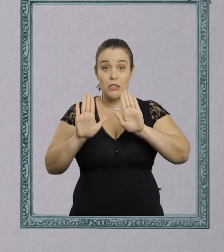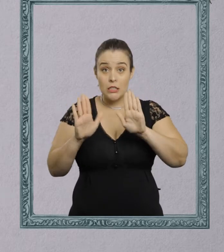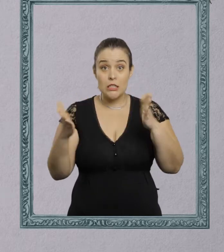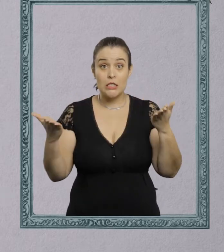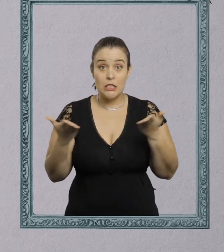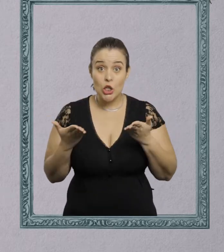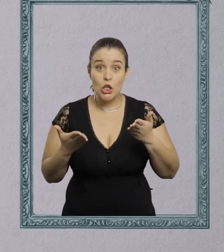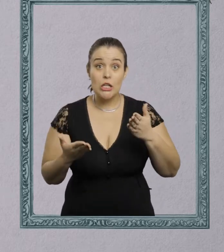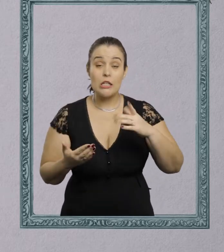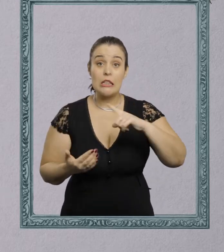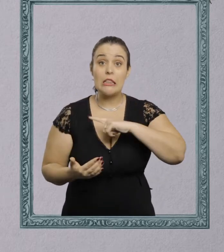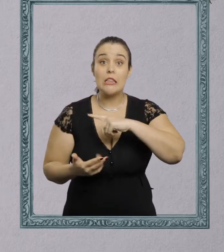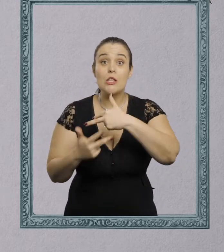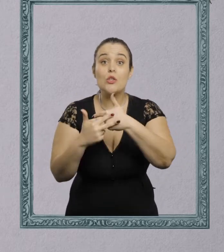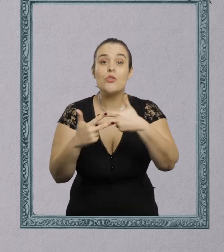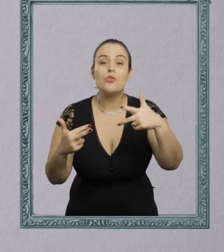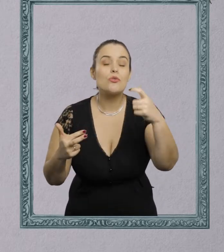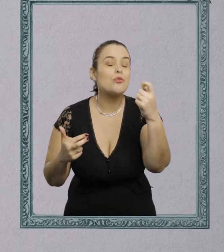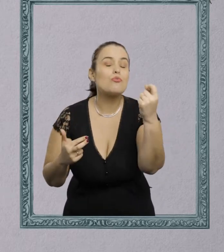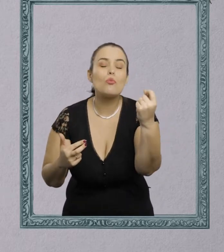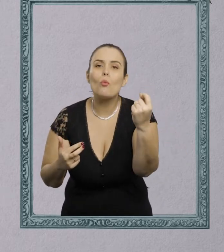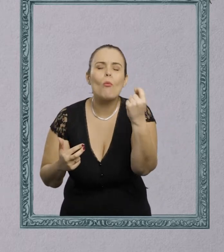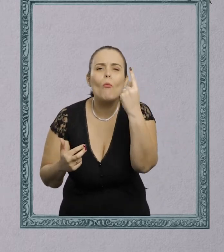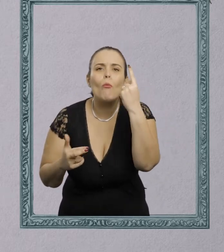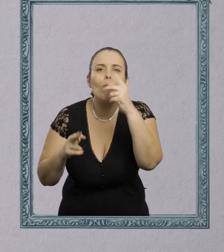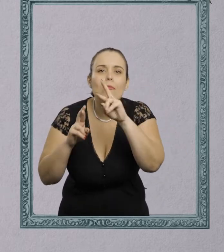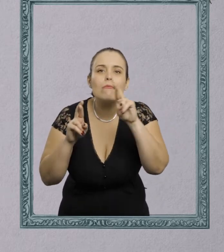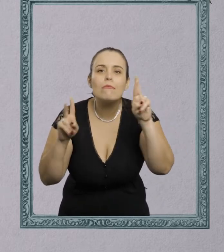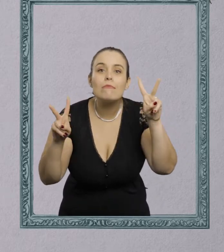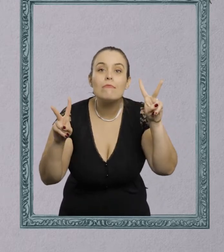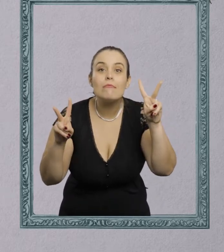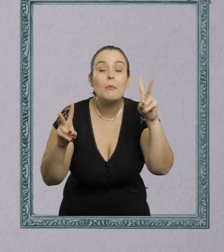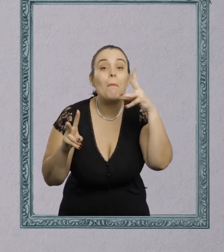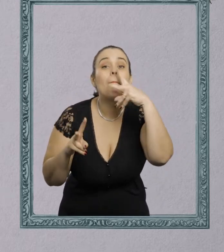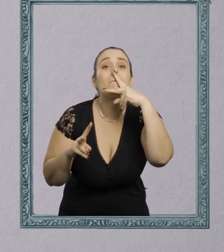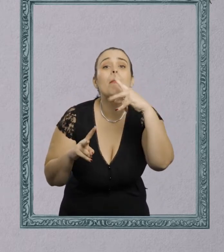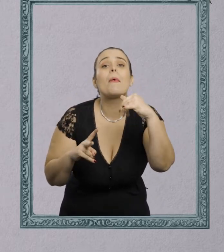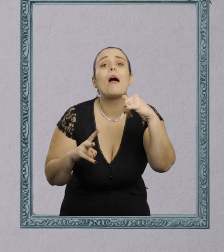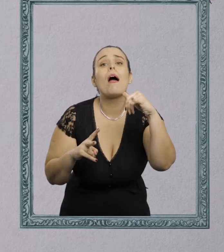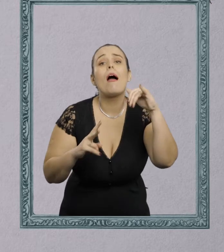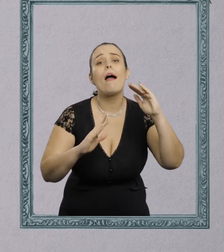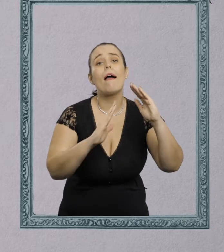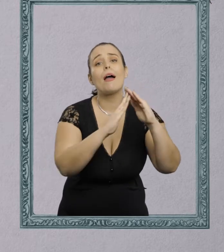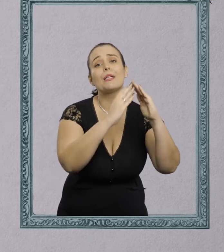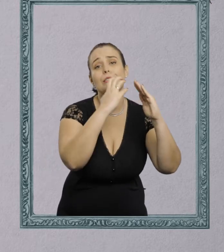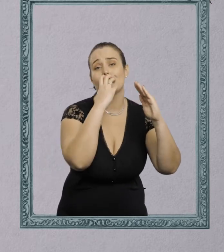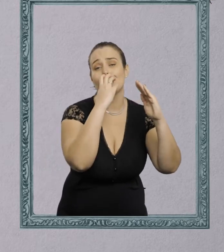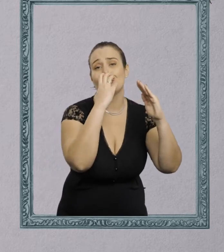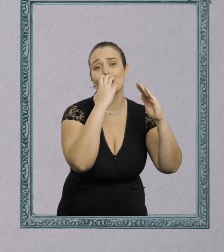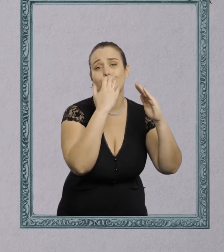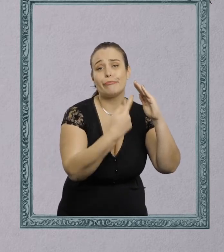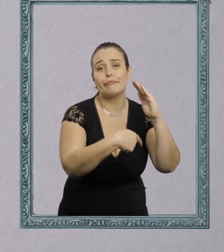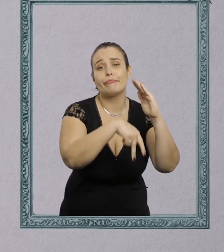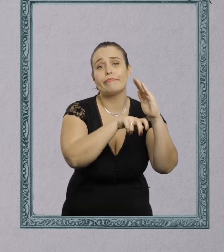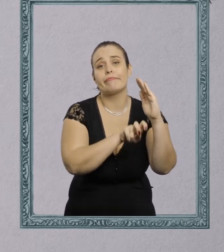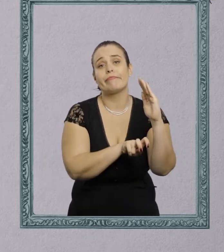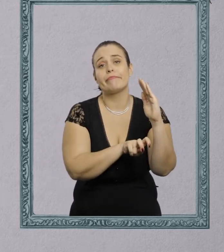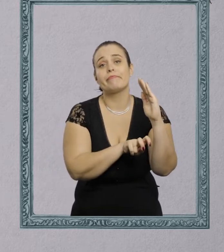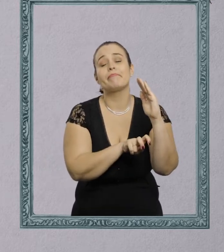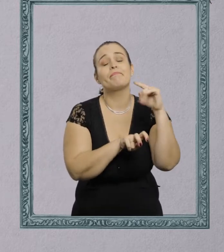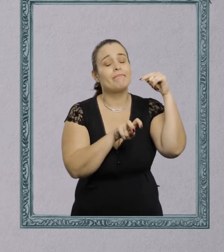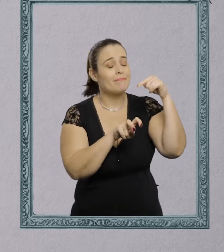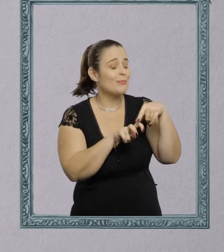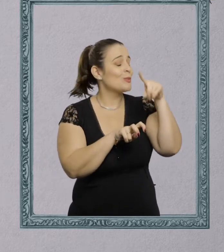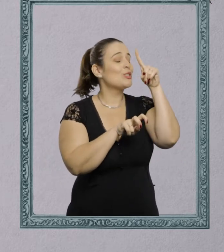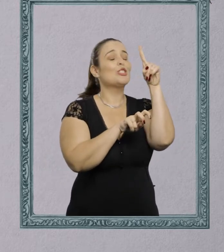uma coisa diferente no quarto. O senhor Darling está morando na casinha de cachorro da Naná. O senhor